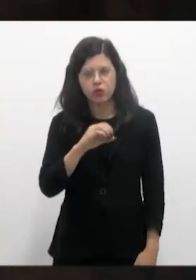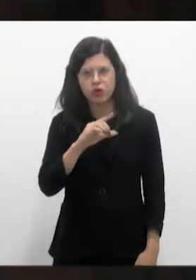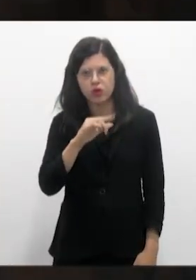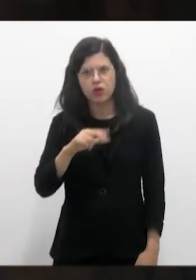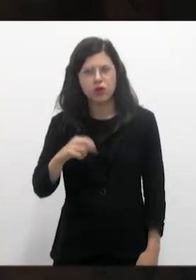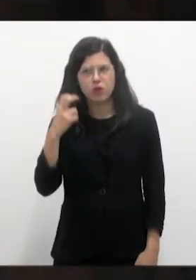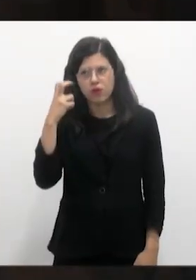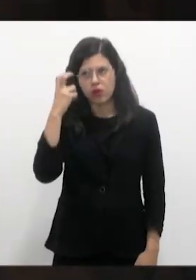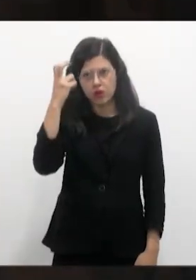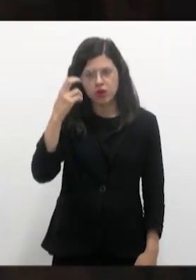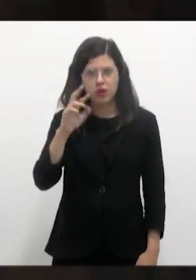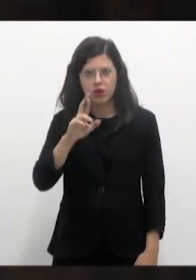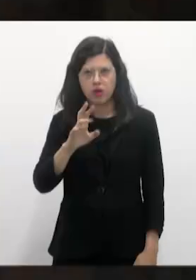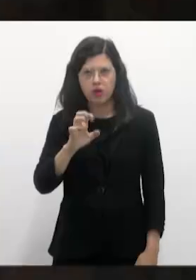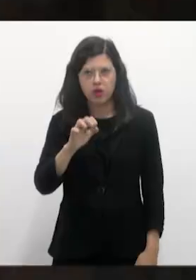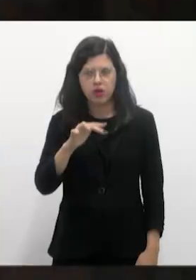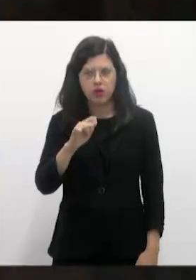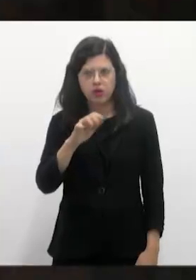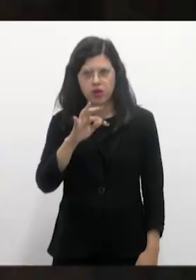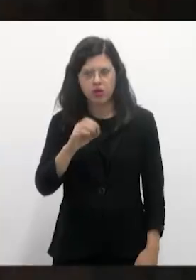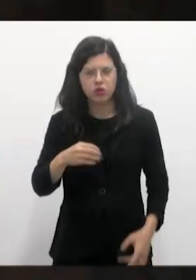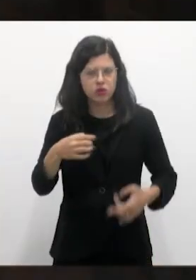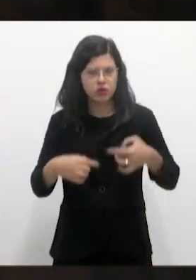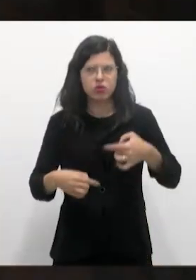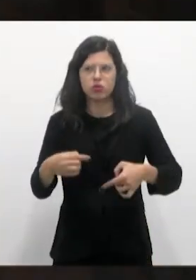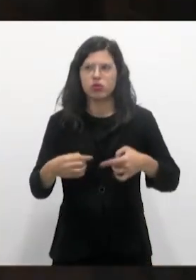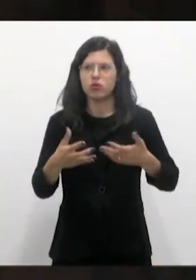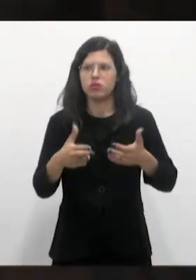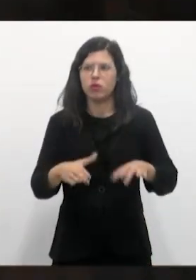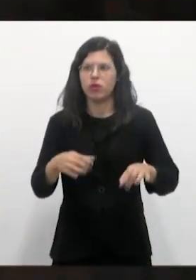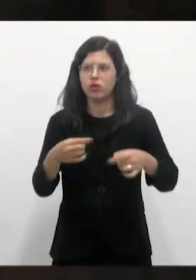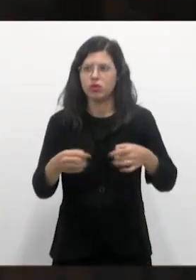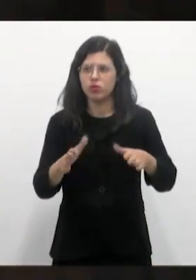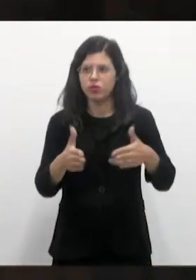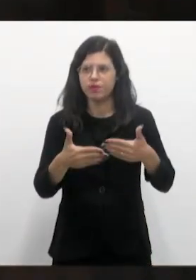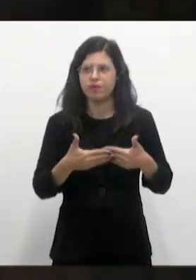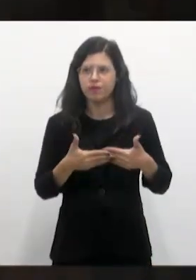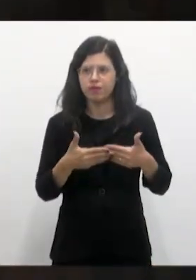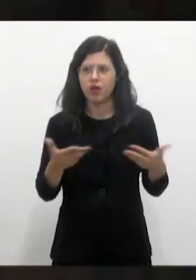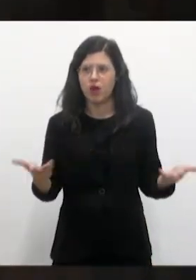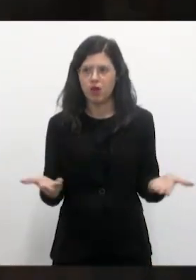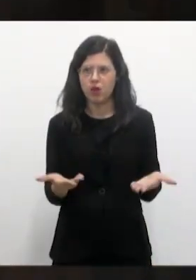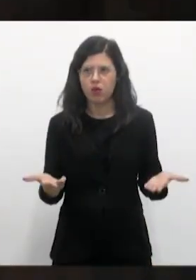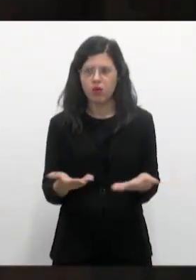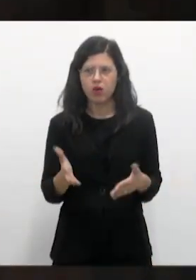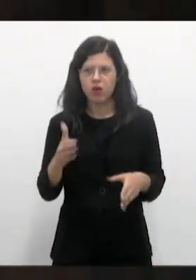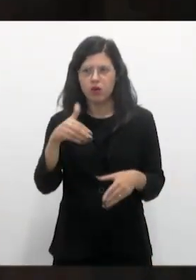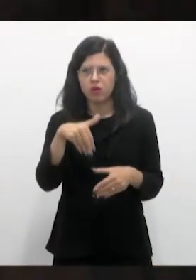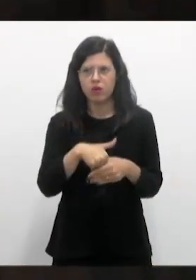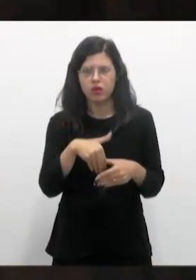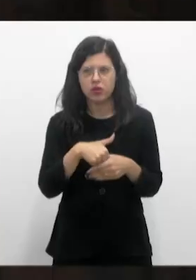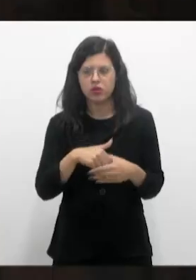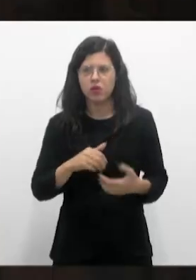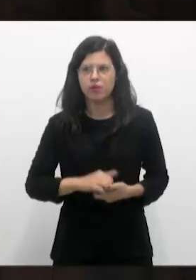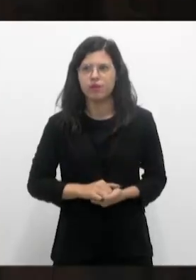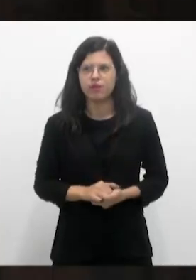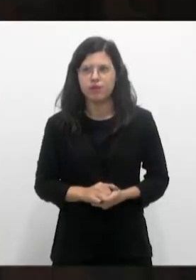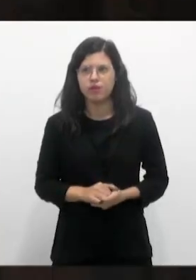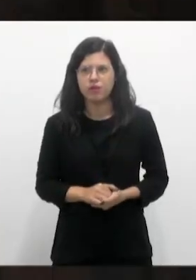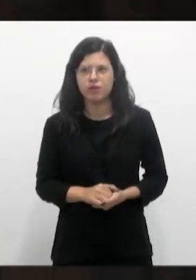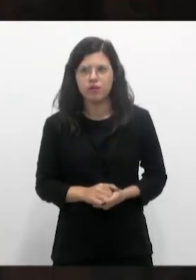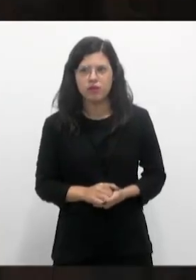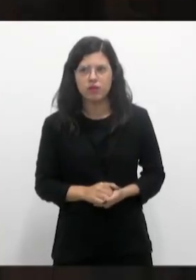Machado. Em discussão. Não havendo quem queira discutir, é encerrada a discussão.